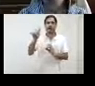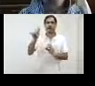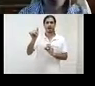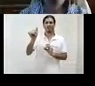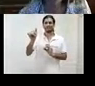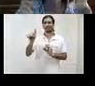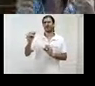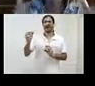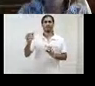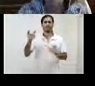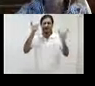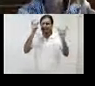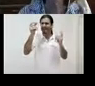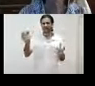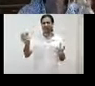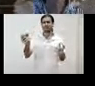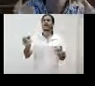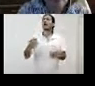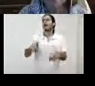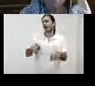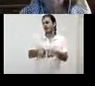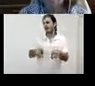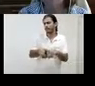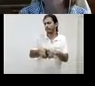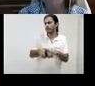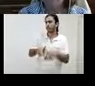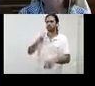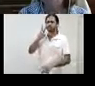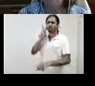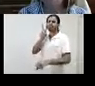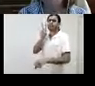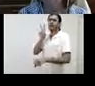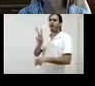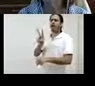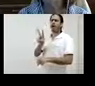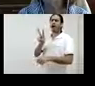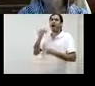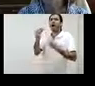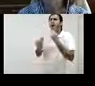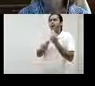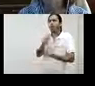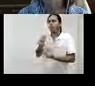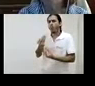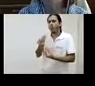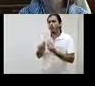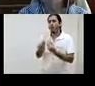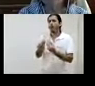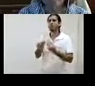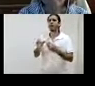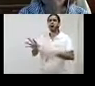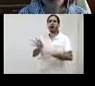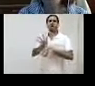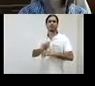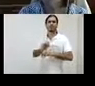mas é o modo como ele observa, é o modo como ele faz essa experiência, que tem a ver com a sua experiência, tem a ver